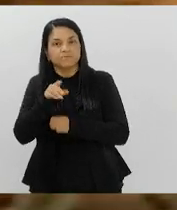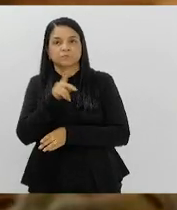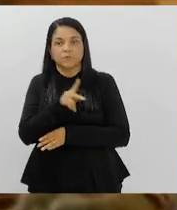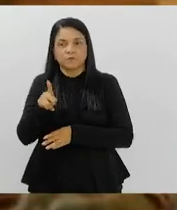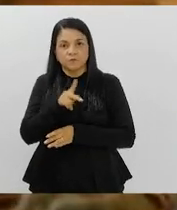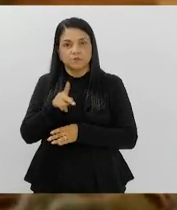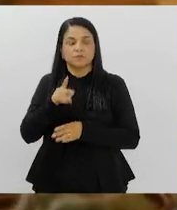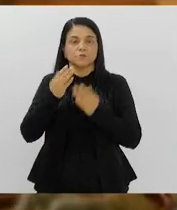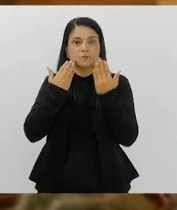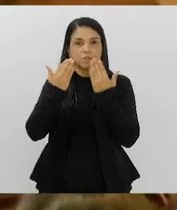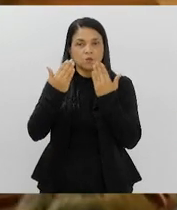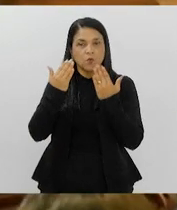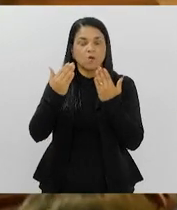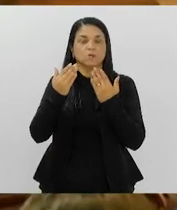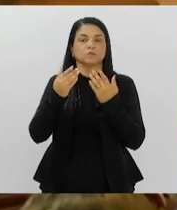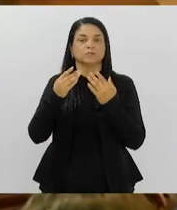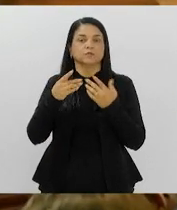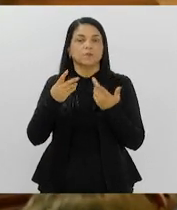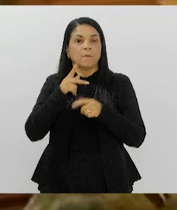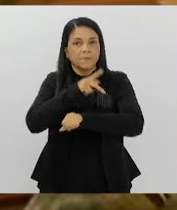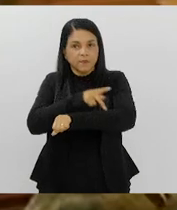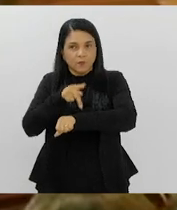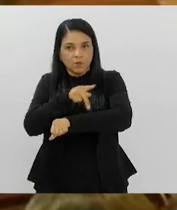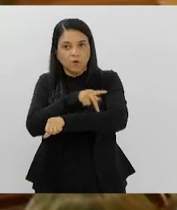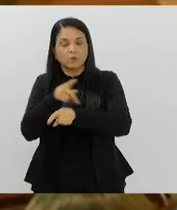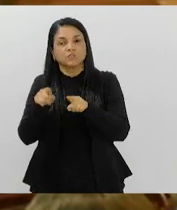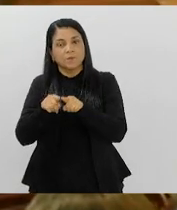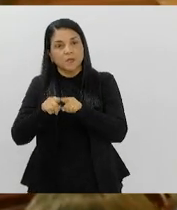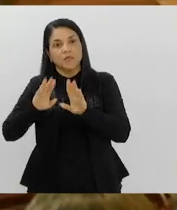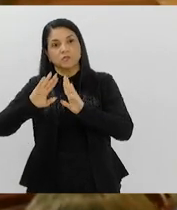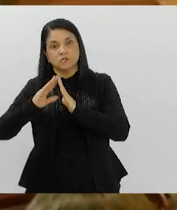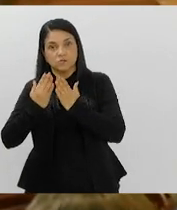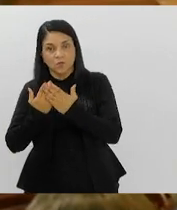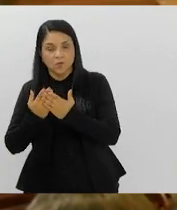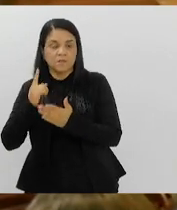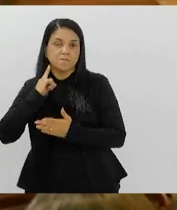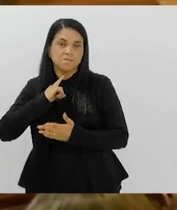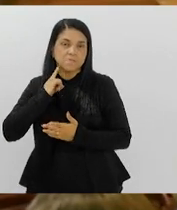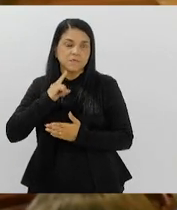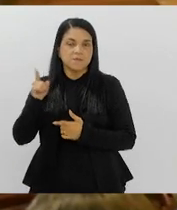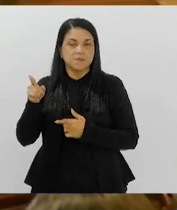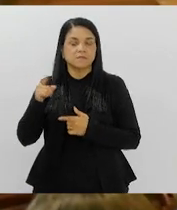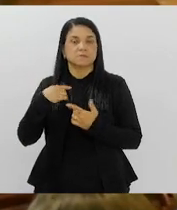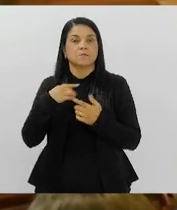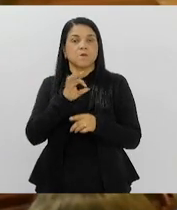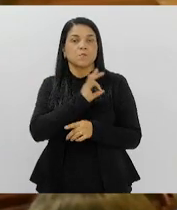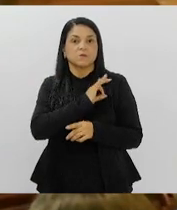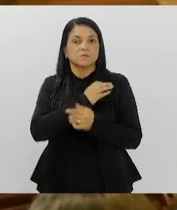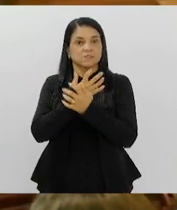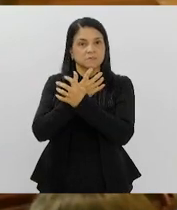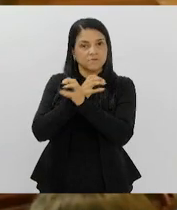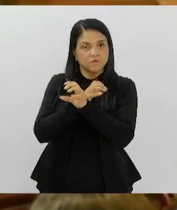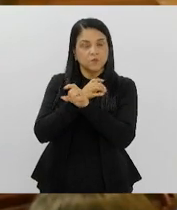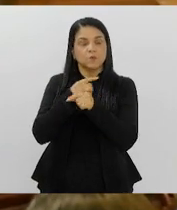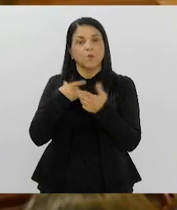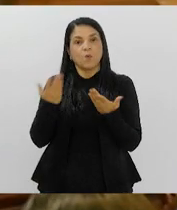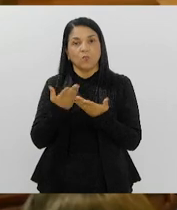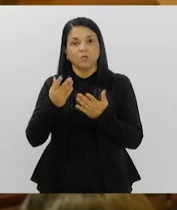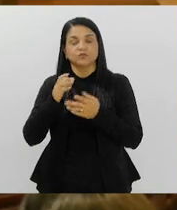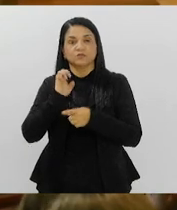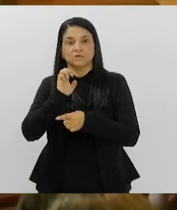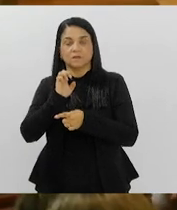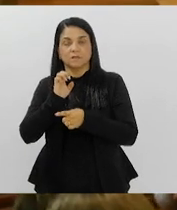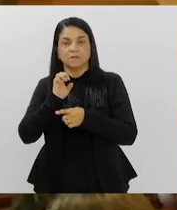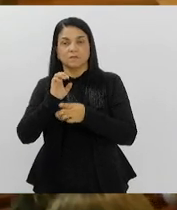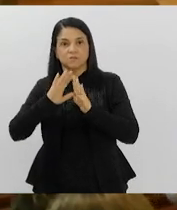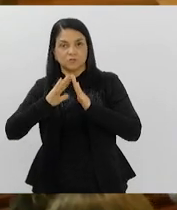colégios militares, né, da Polícia Militar de Minas Gerais, da Polícia Civil. E hoje a gente está, né, na rede estadual, a